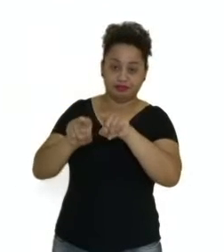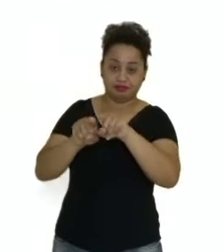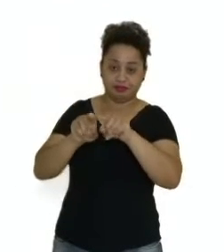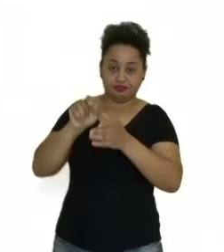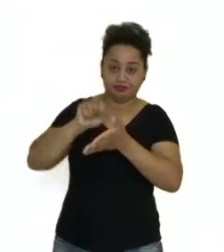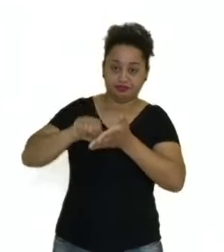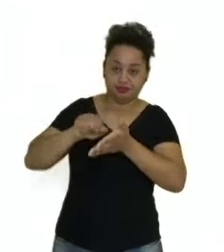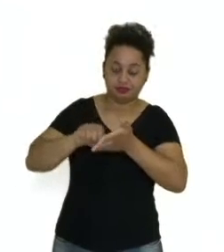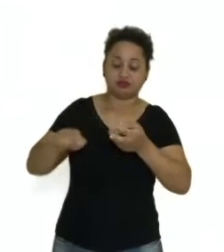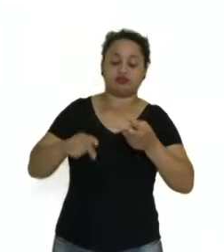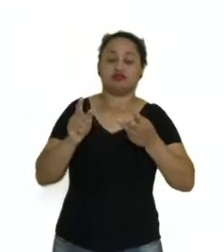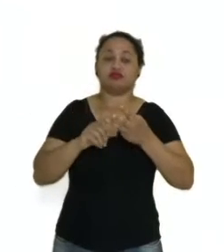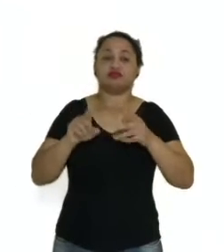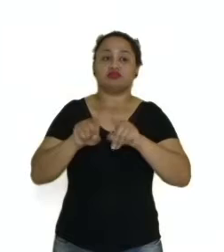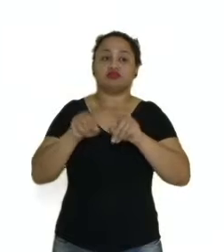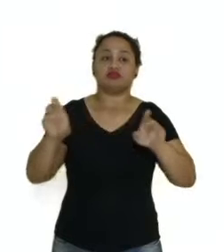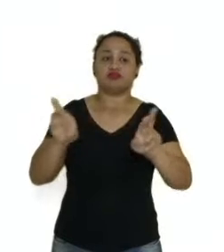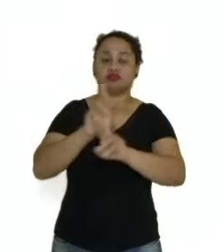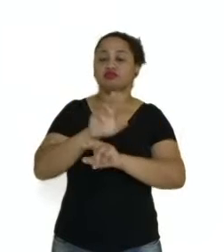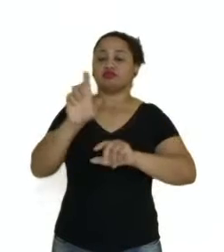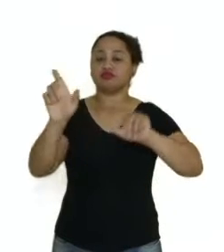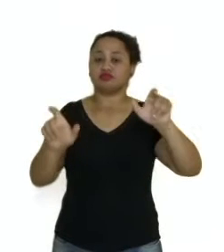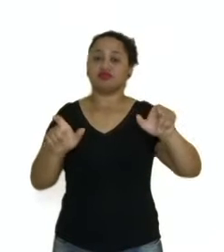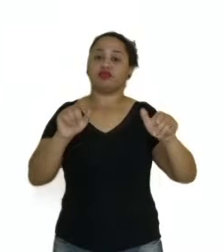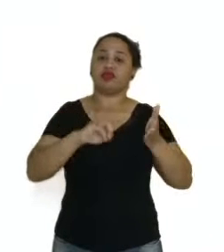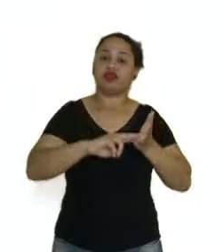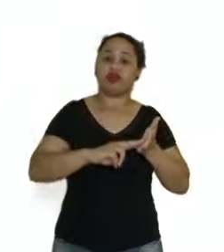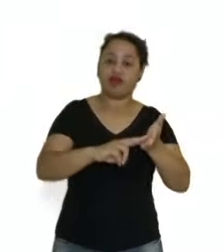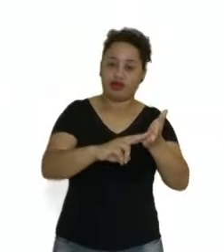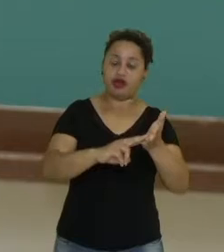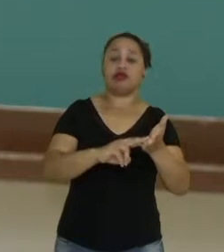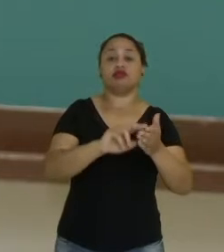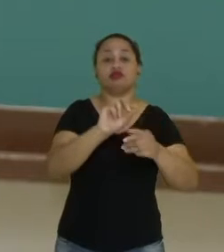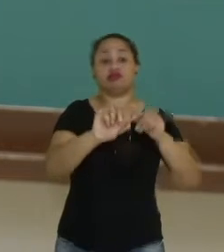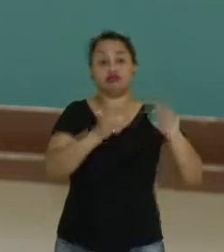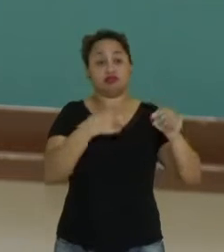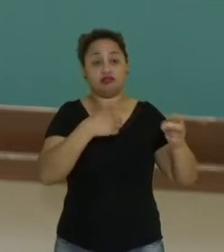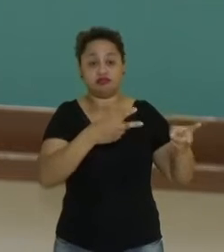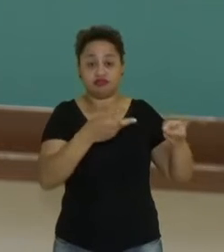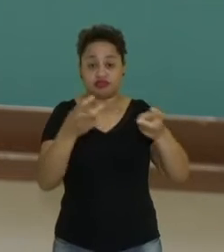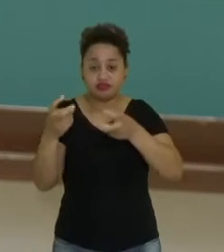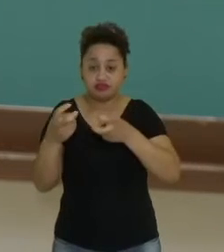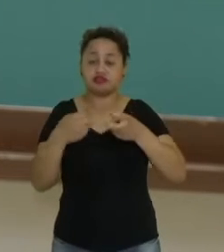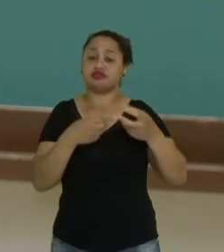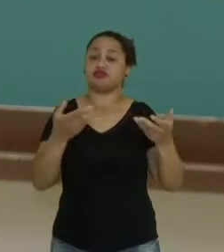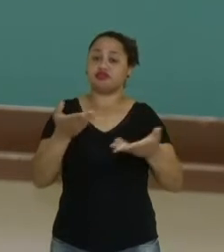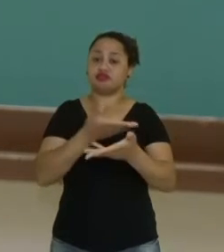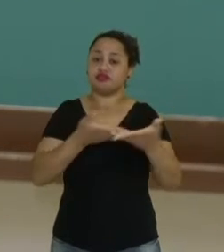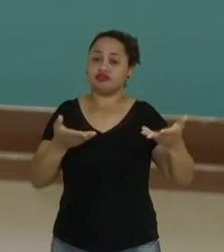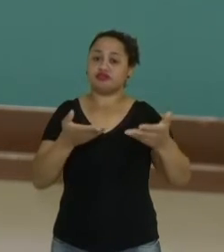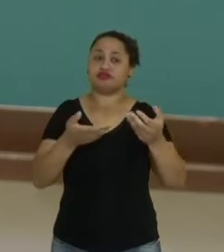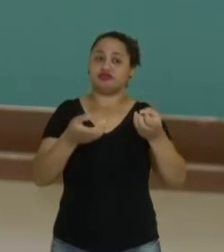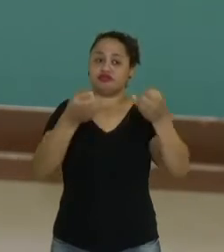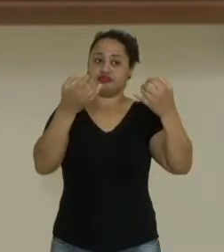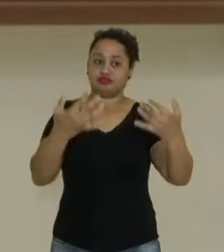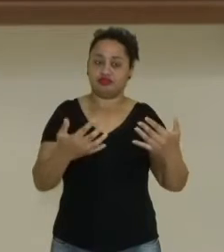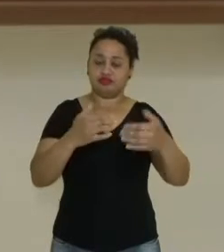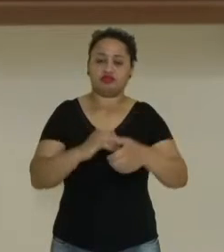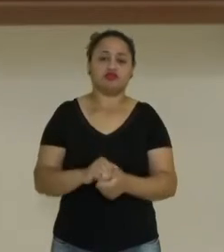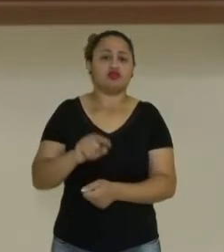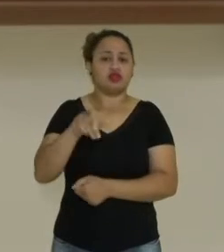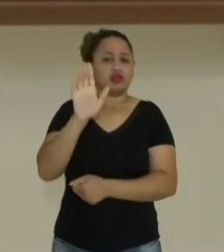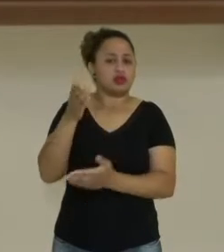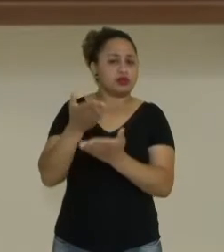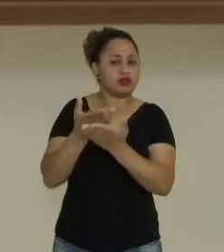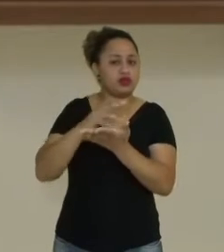e estabelecer relações entre as partes de uma carta, reconhecendo sua interlocução. Você já